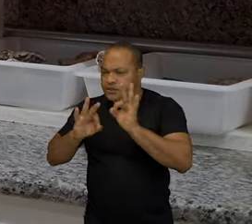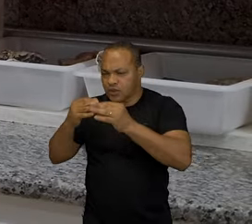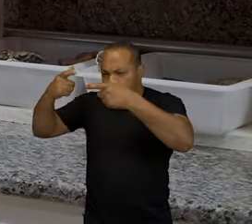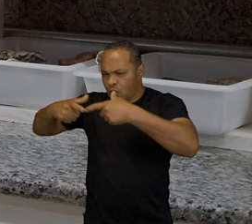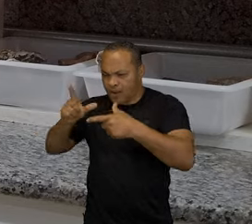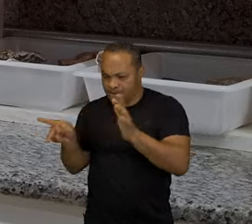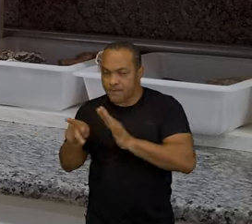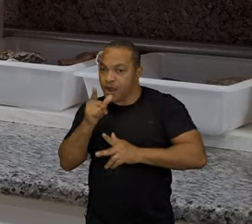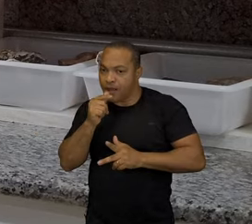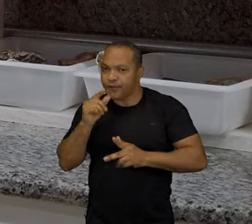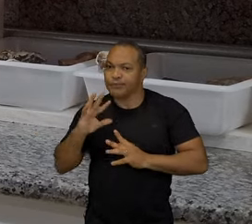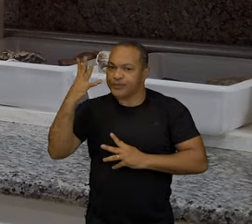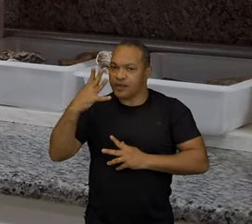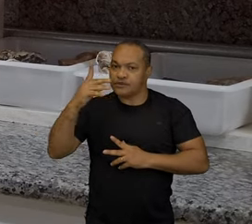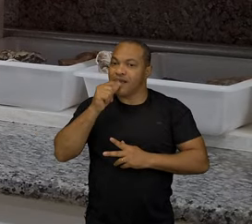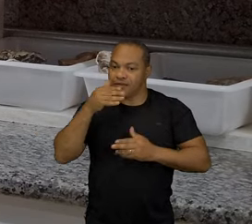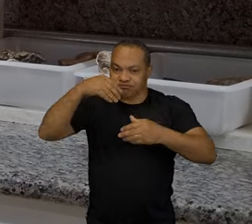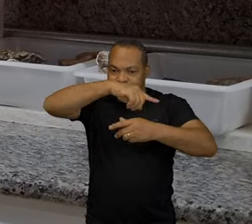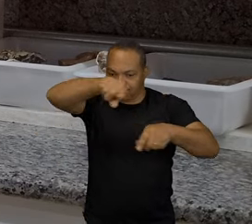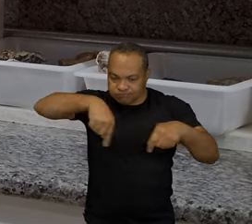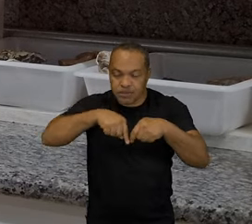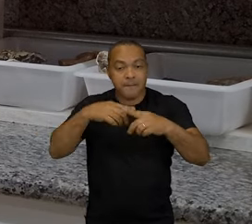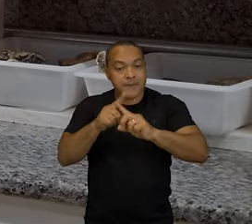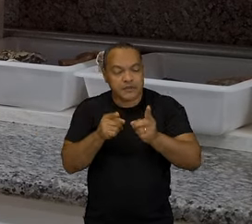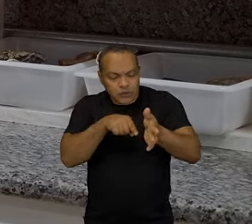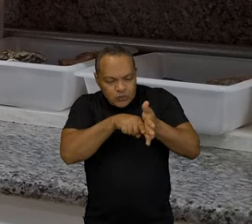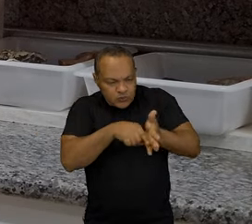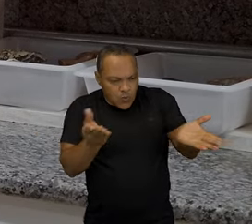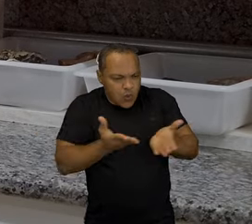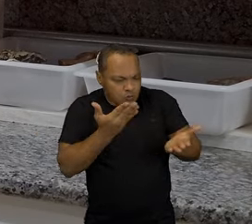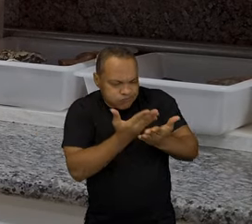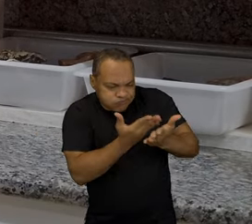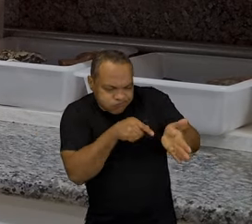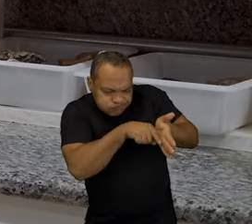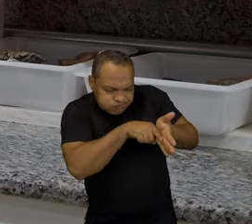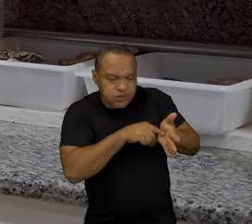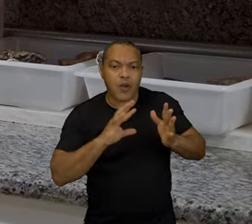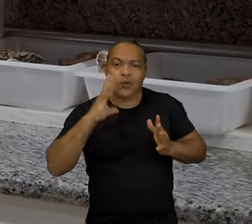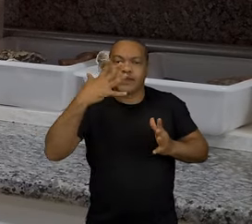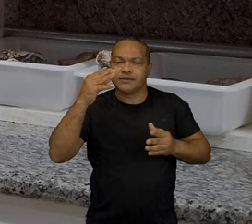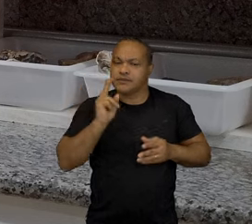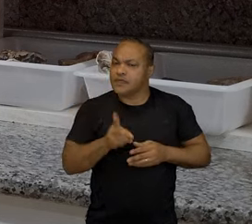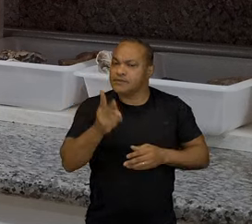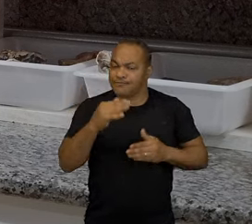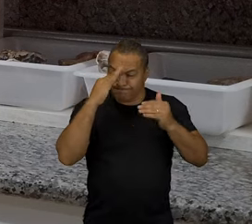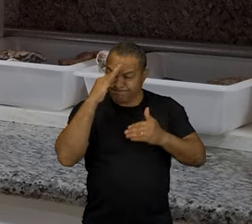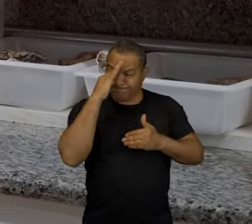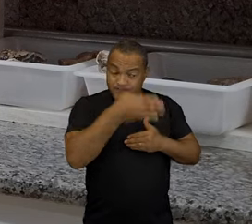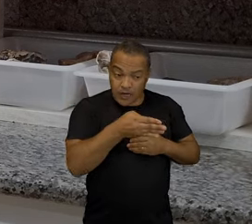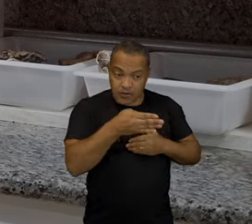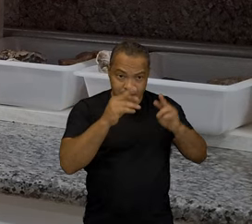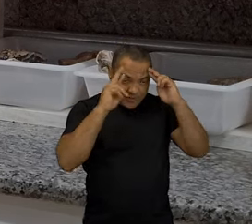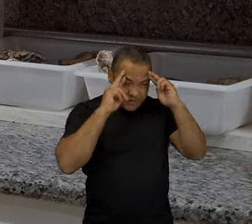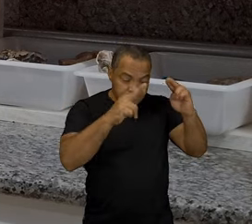desses divisores de água vai refletir em toda a bacia hidrográfica. Então, um estudo ambiental ele deve acontecer sempre priorizando